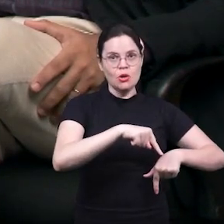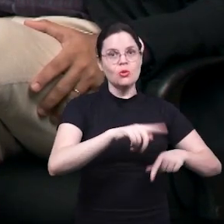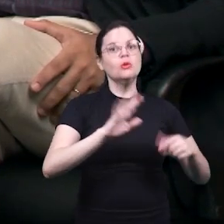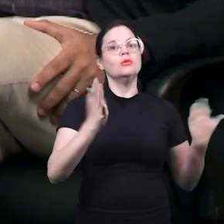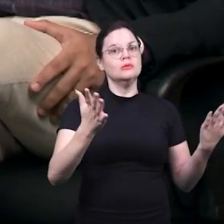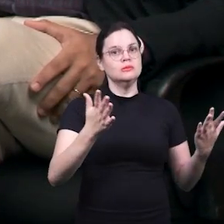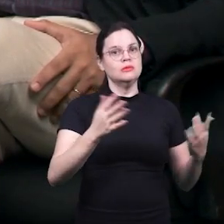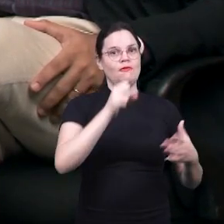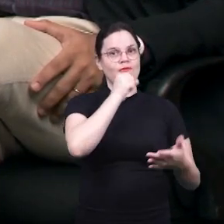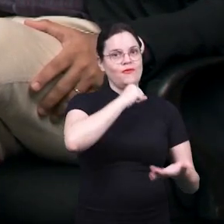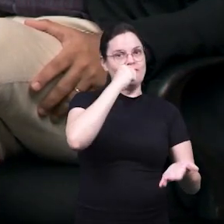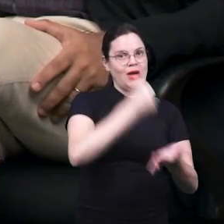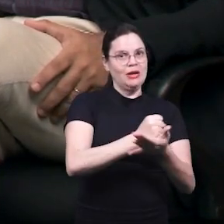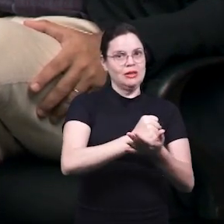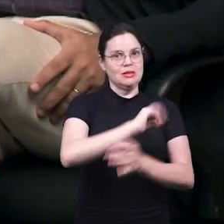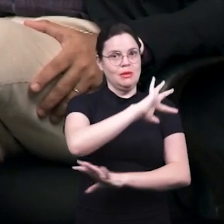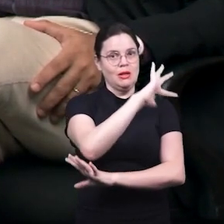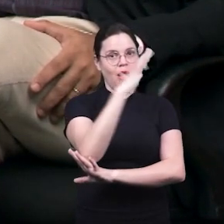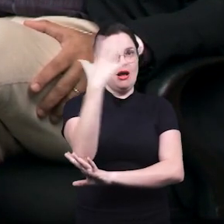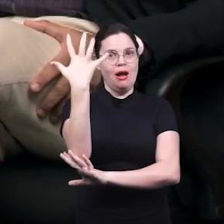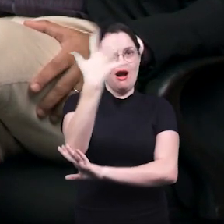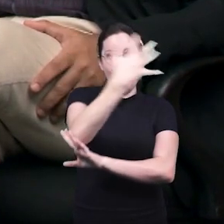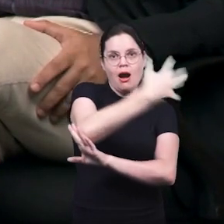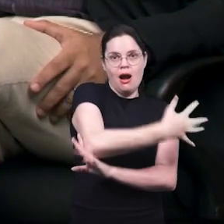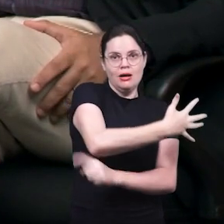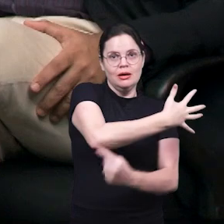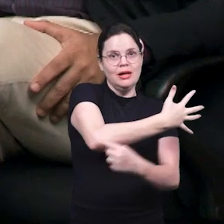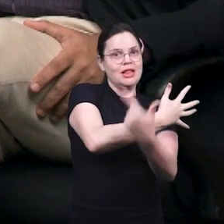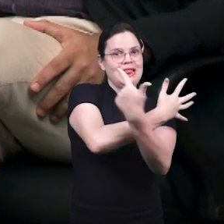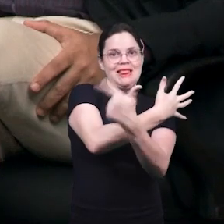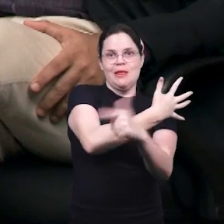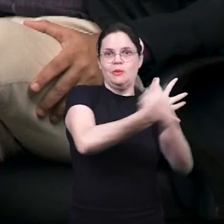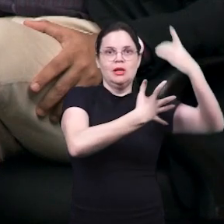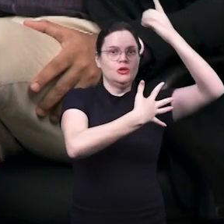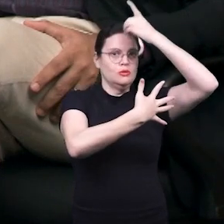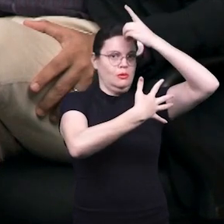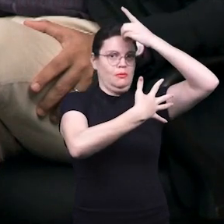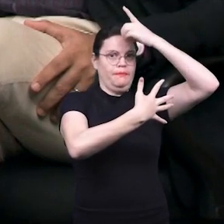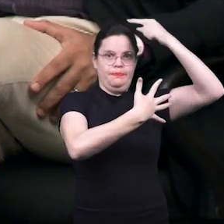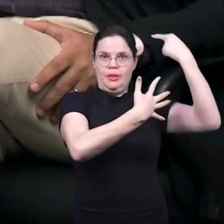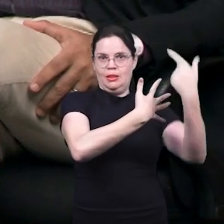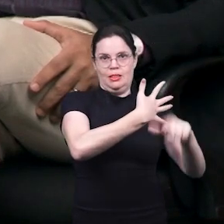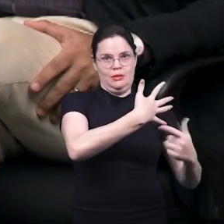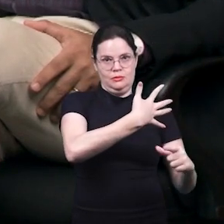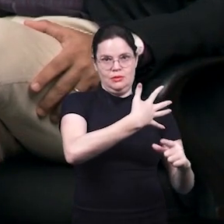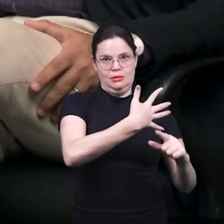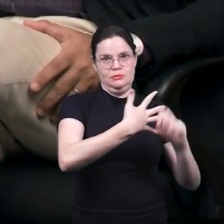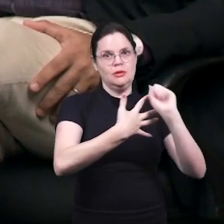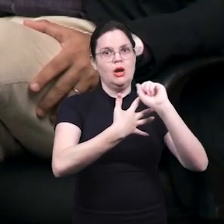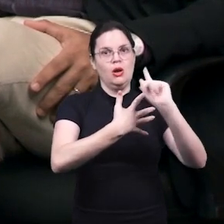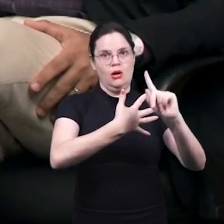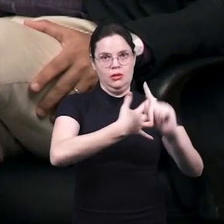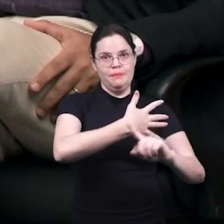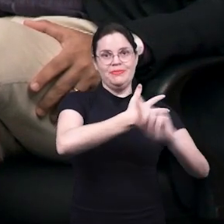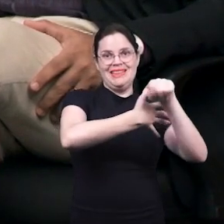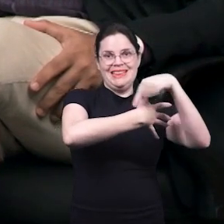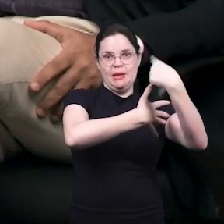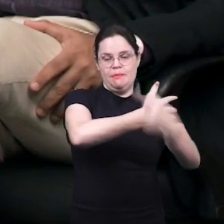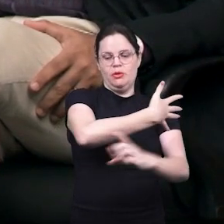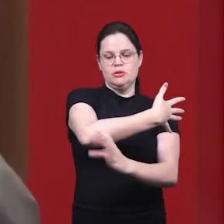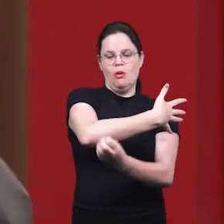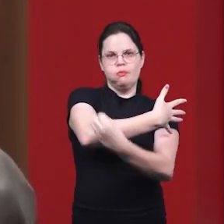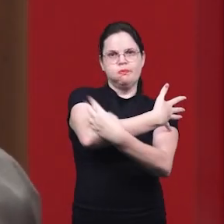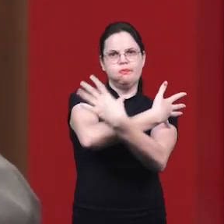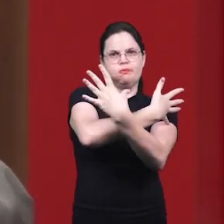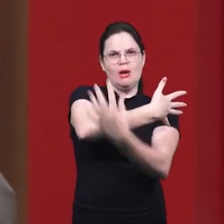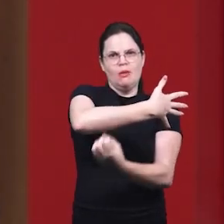a figueira seca, mas nós não vamos falar da parábola da figueira nesse momento. Os irmãos estão só